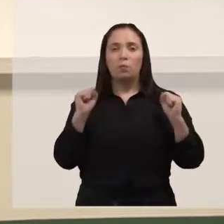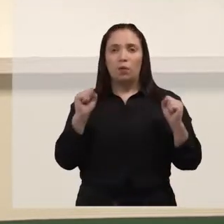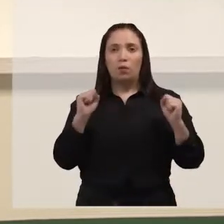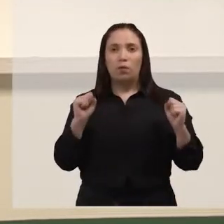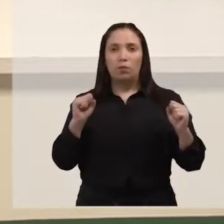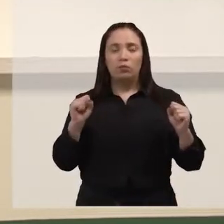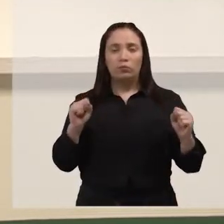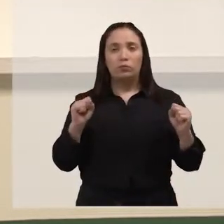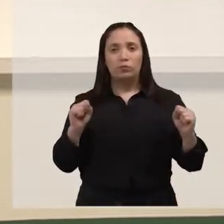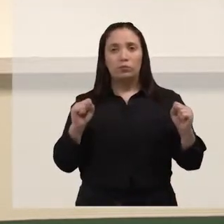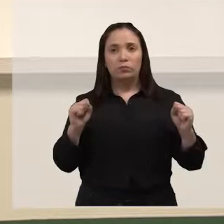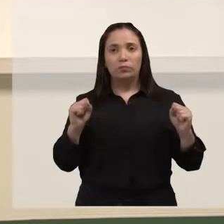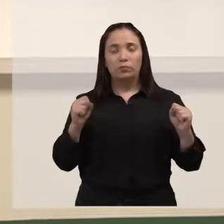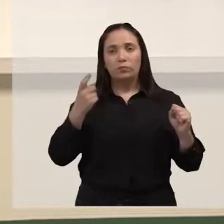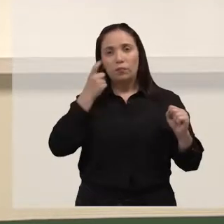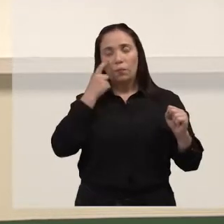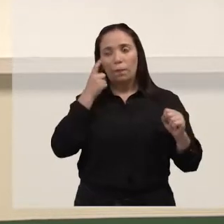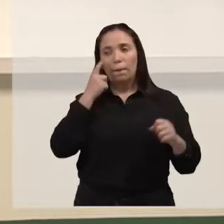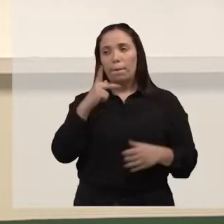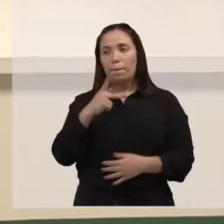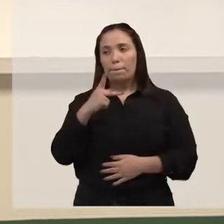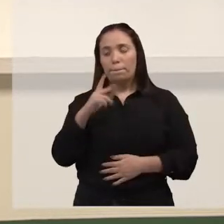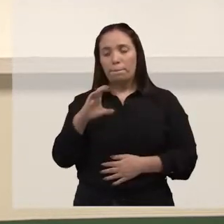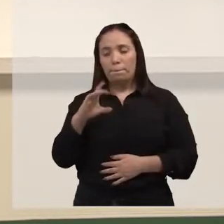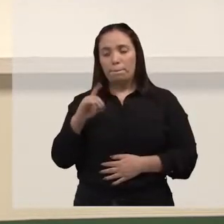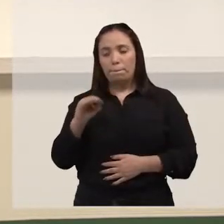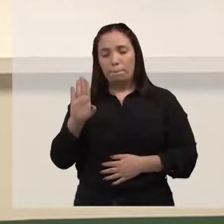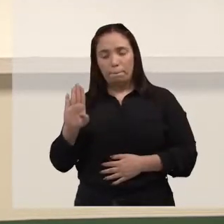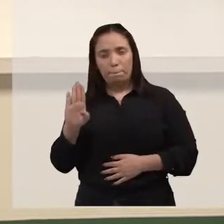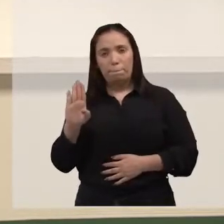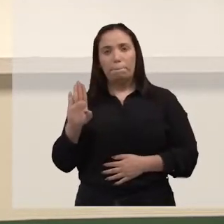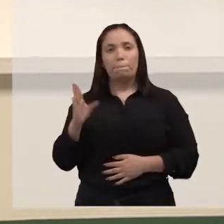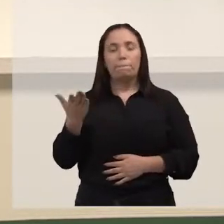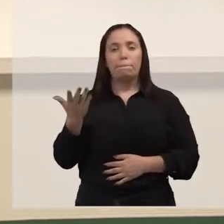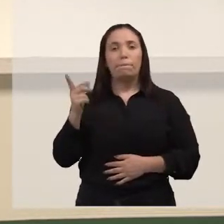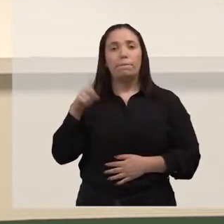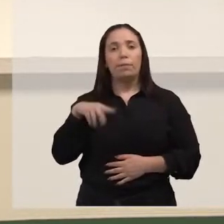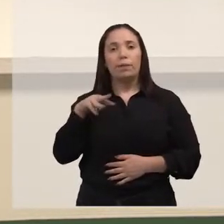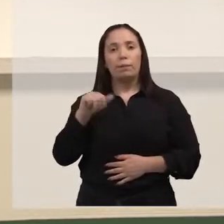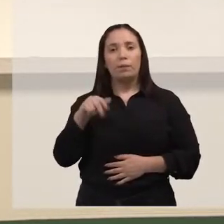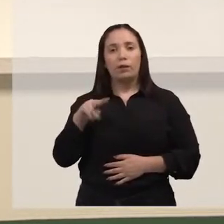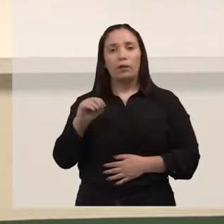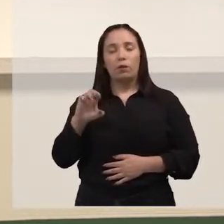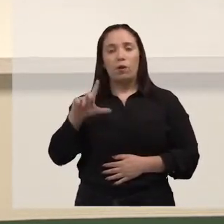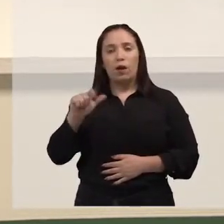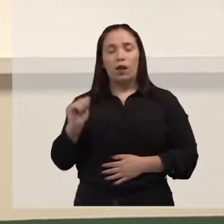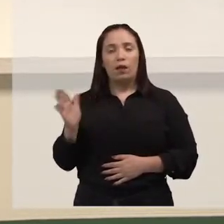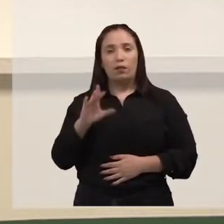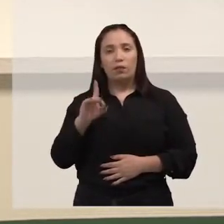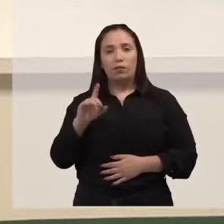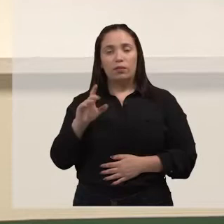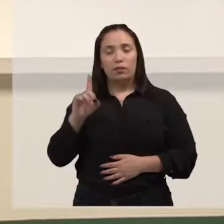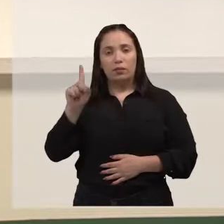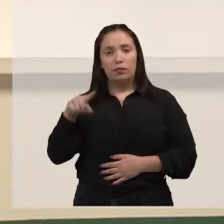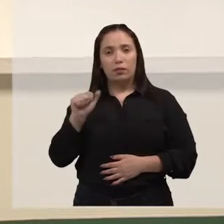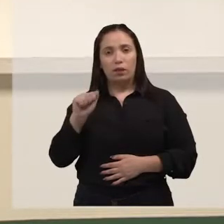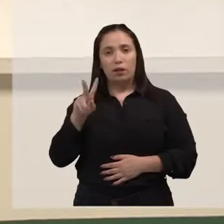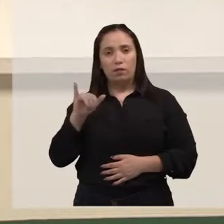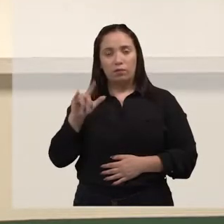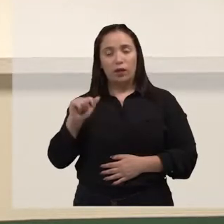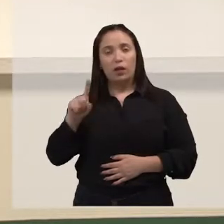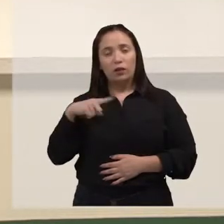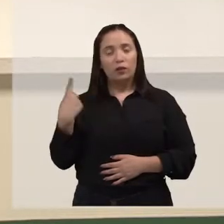até o PCdoB. Insiste, o que você quer dizer? A Manuela Dávila. O que você quer dizer? A gente está